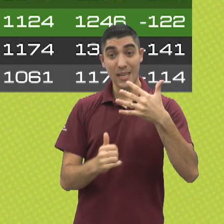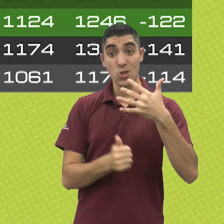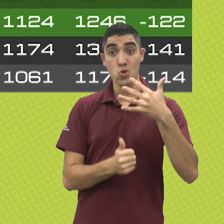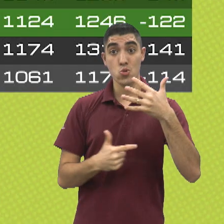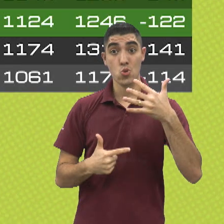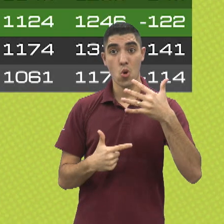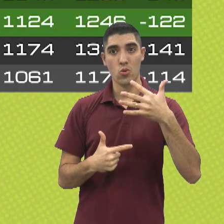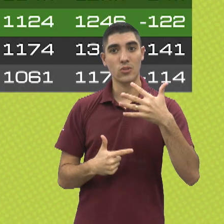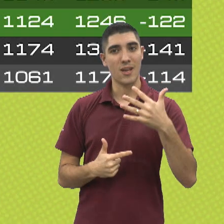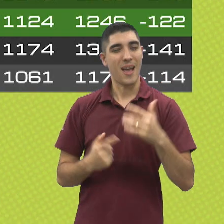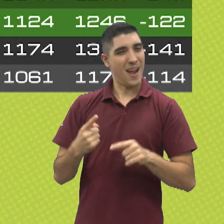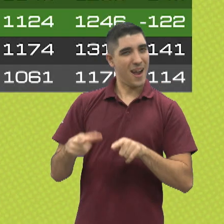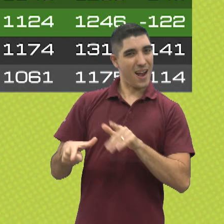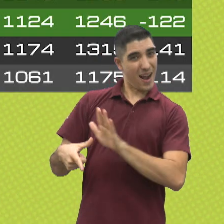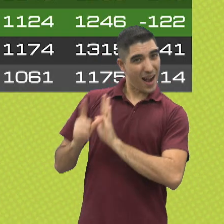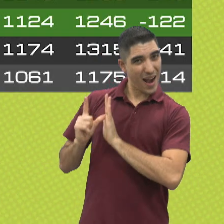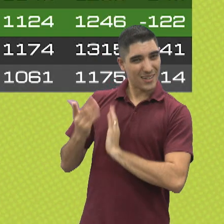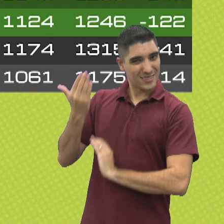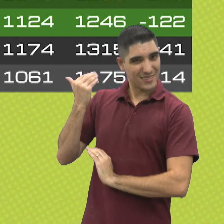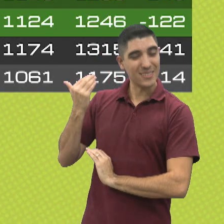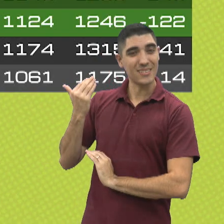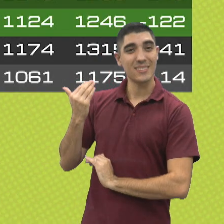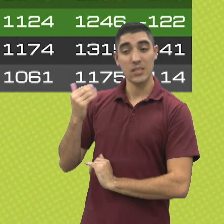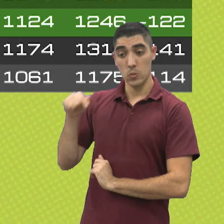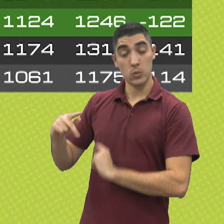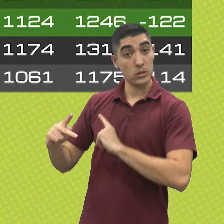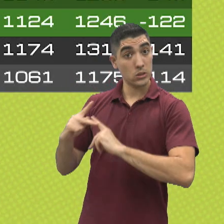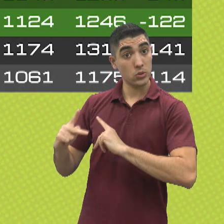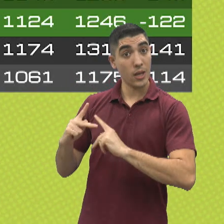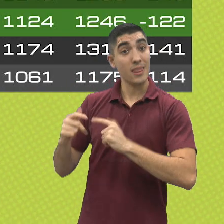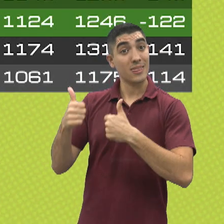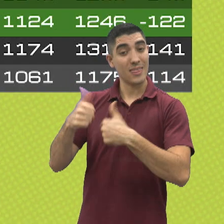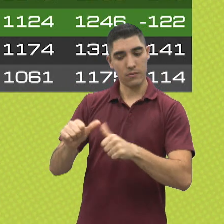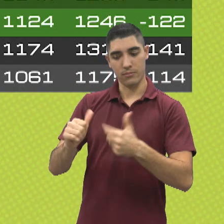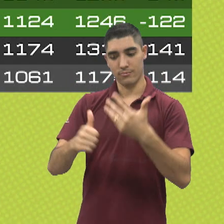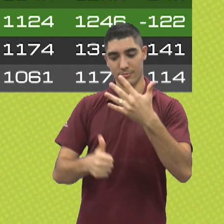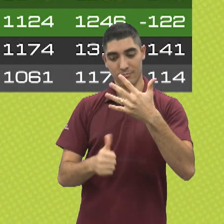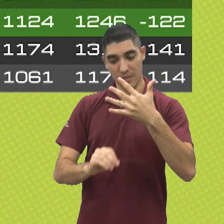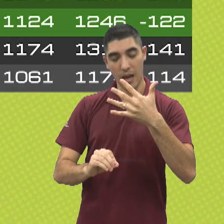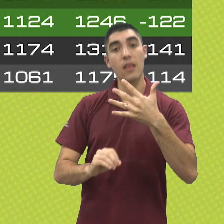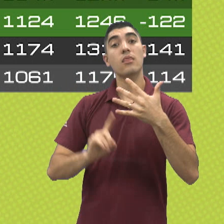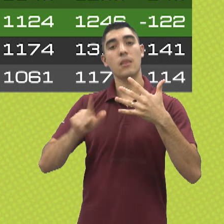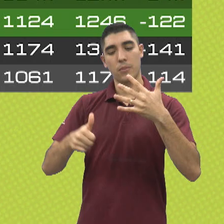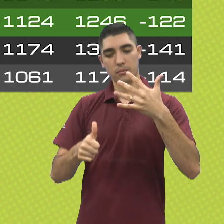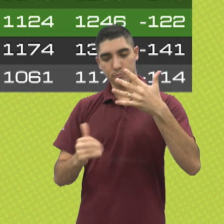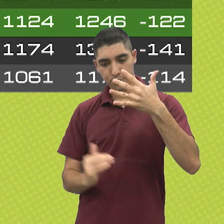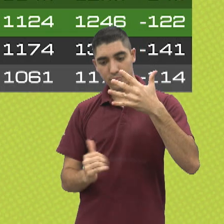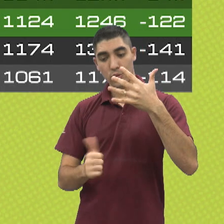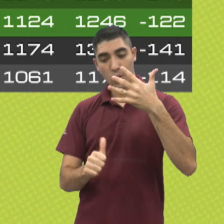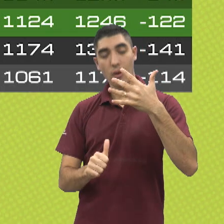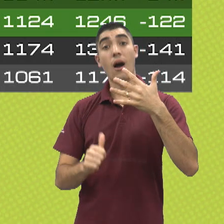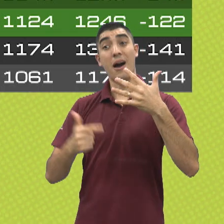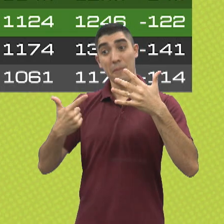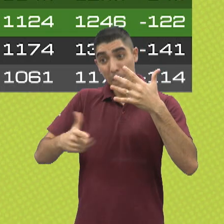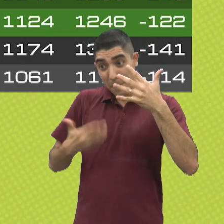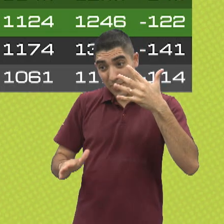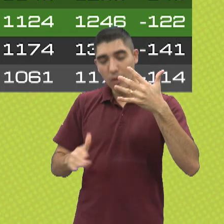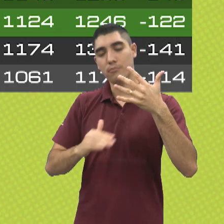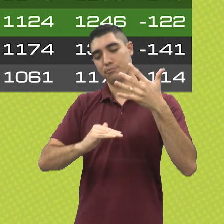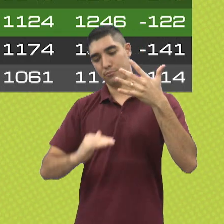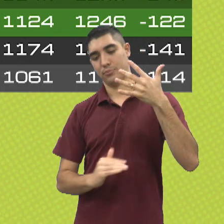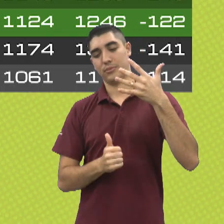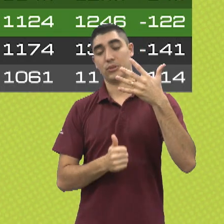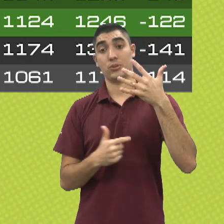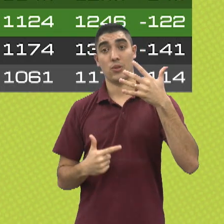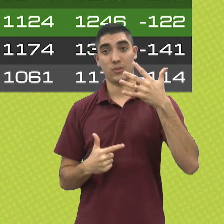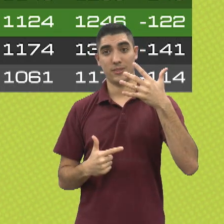lembra, antes do jogo contra o Pinheiros, ele era o 10º, perdeu para o Pinheiros, foi para a 11ª, e agora, com a derrota, caiu para a 12ª